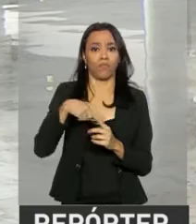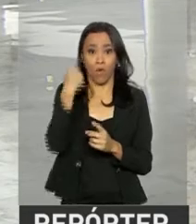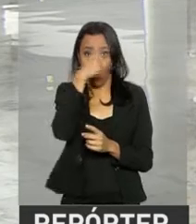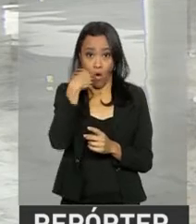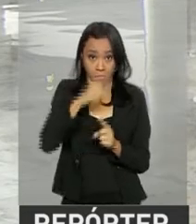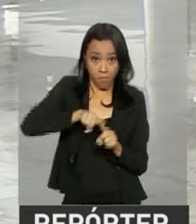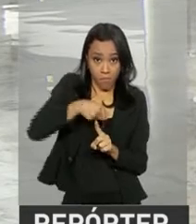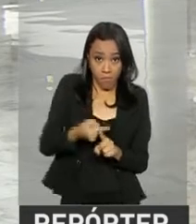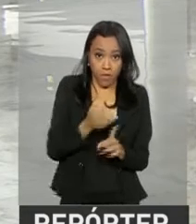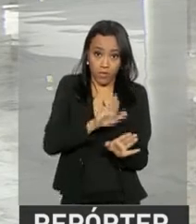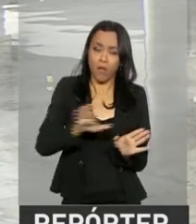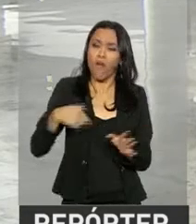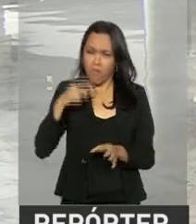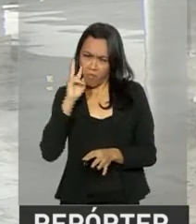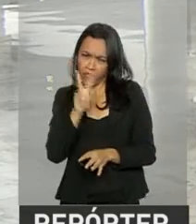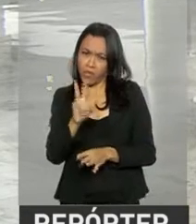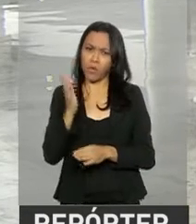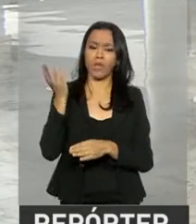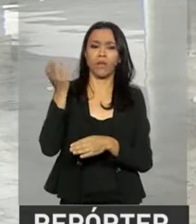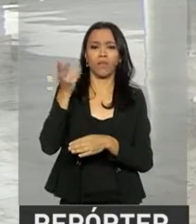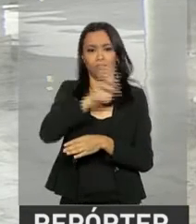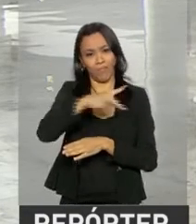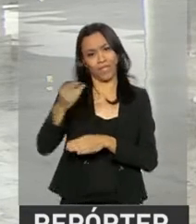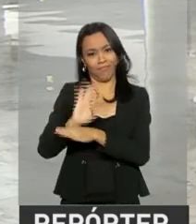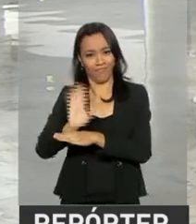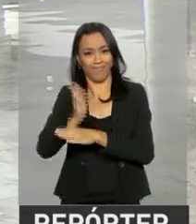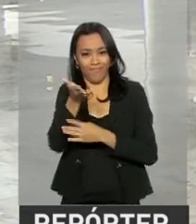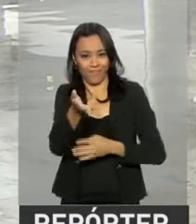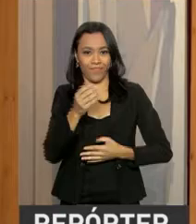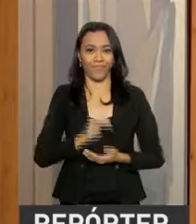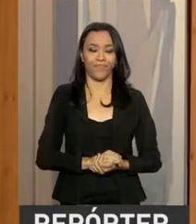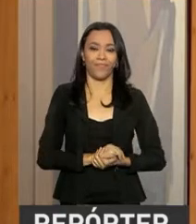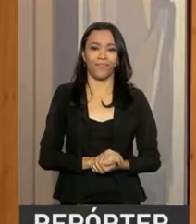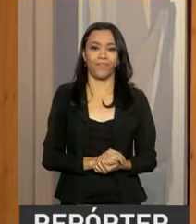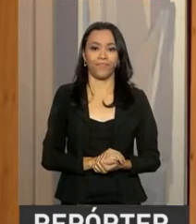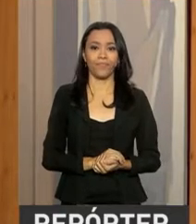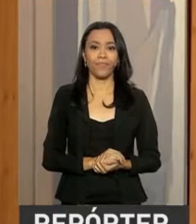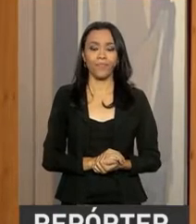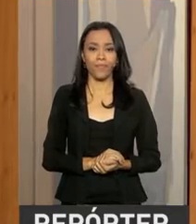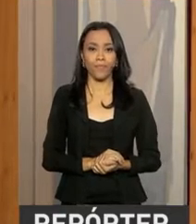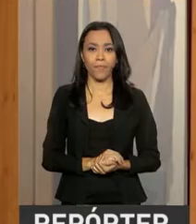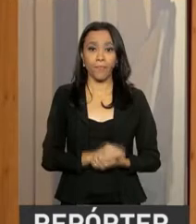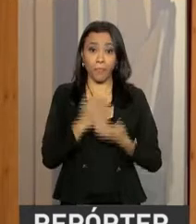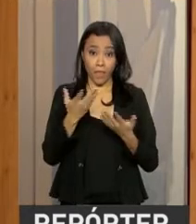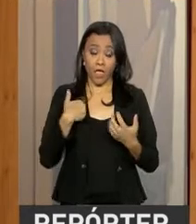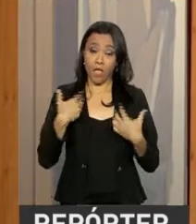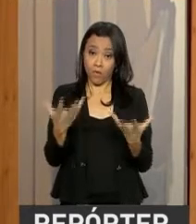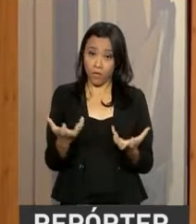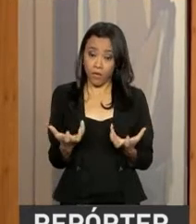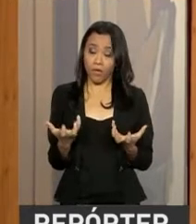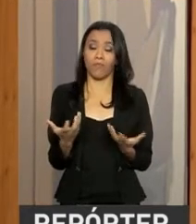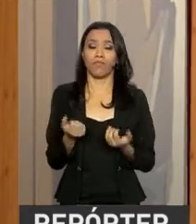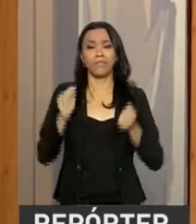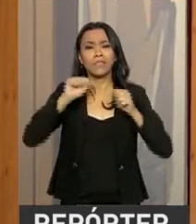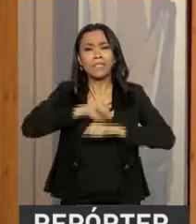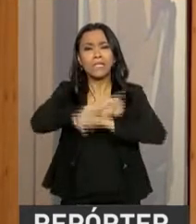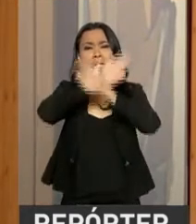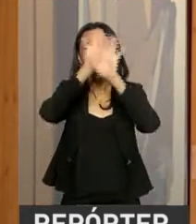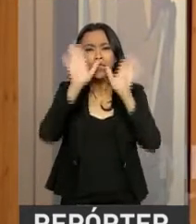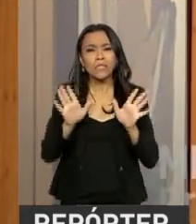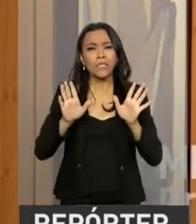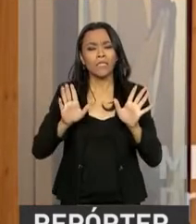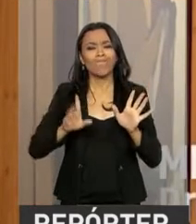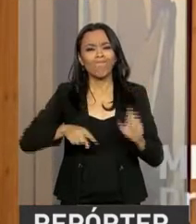vamos ver e vamos ouvir o que o presidente falou nesse vídeo e eu quero esclarecer